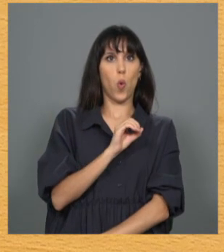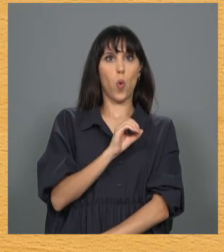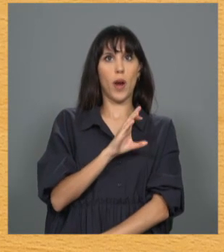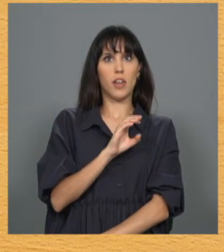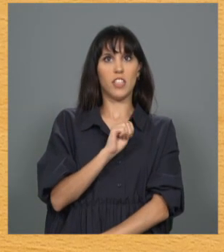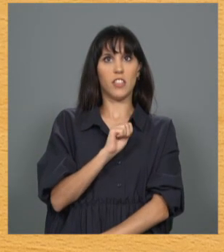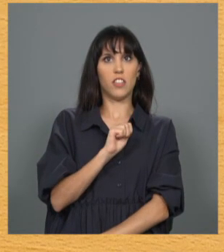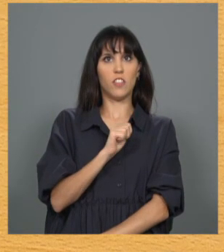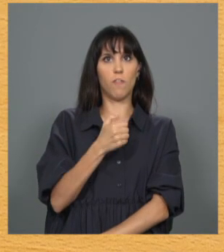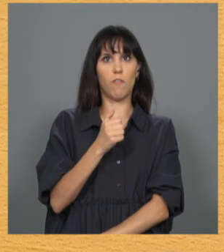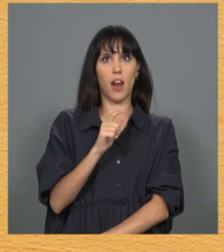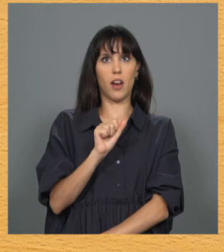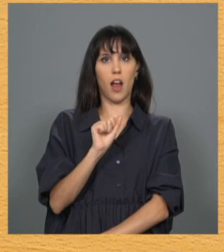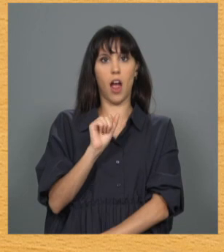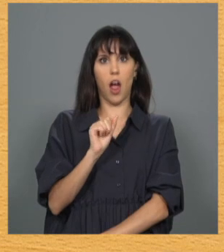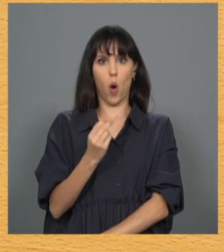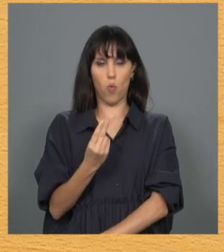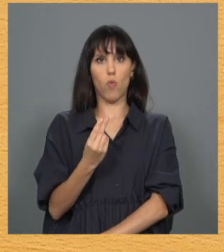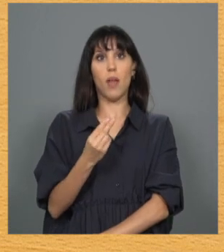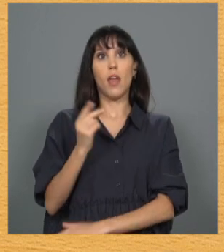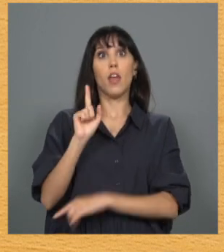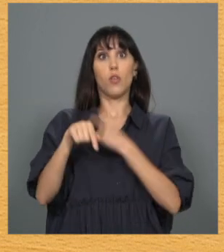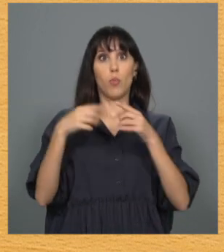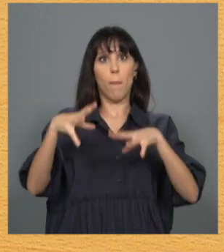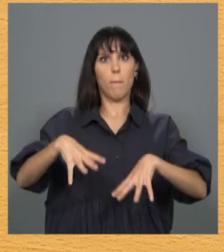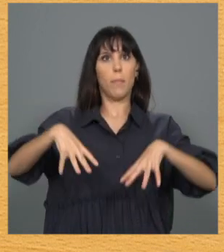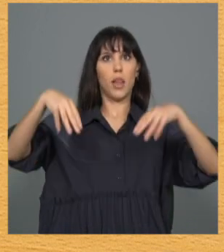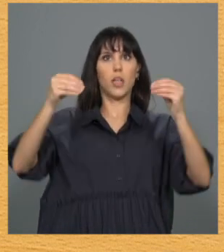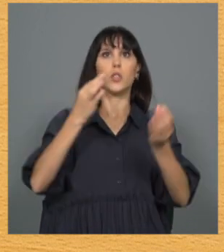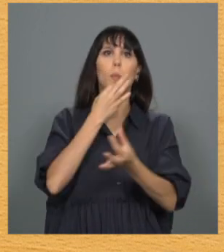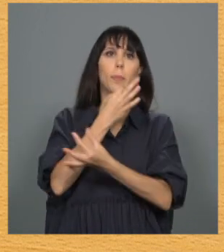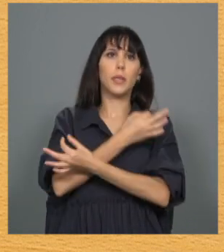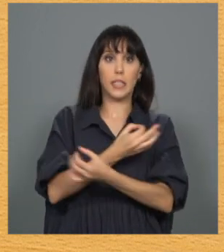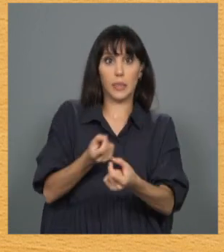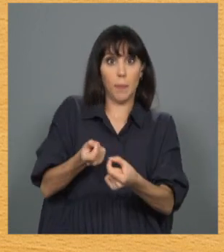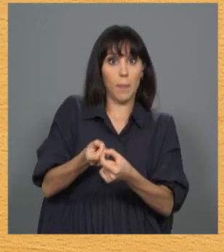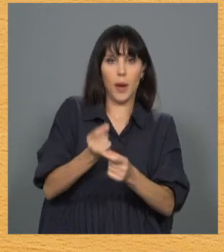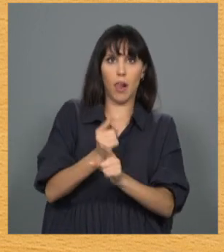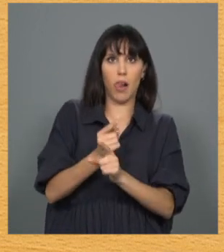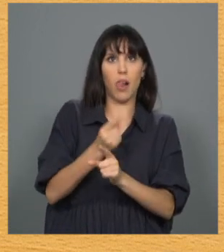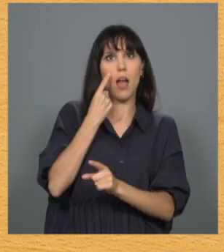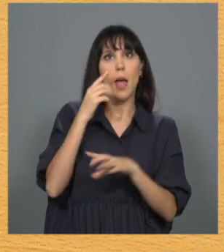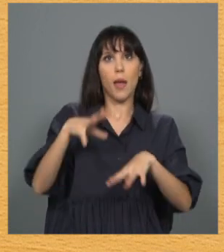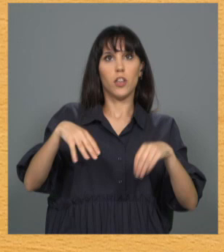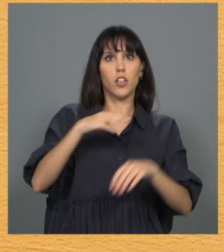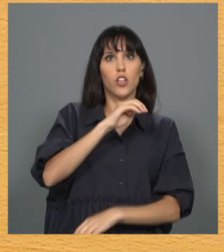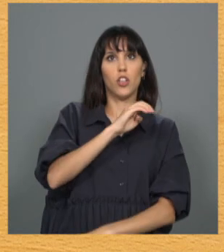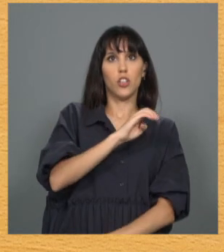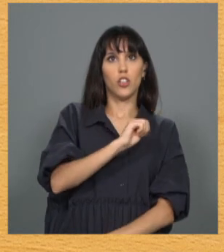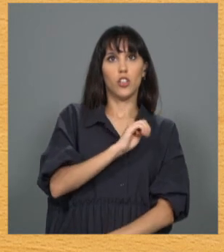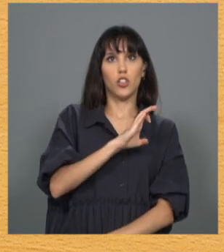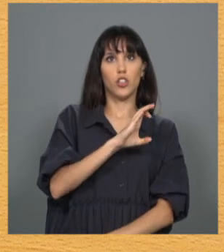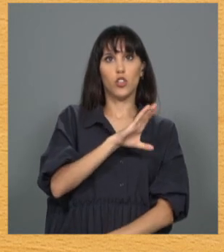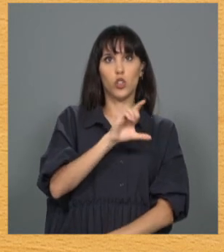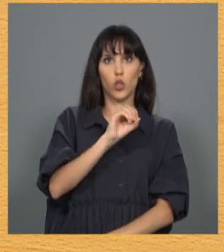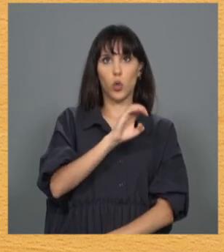Hohenschwangau. E depois este palácio belíssimo, que também está ali muito perto, que é o Palácio Schloss, o Palácio